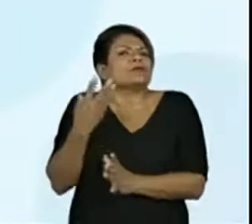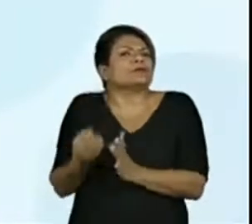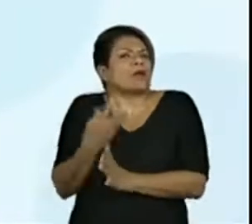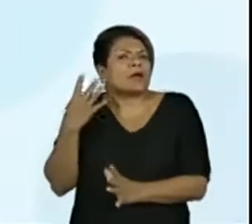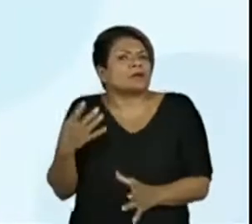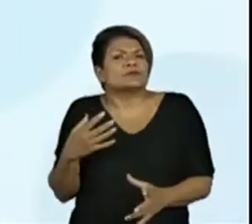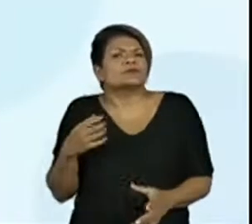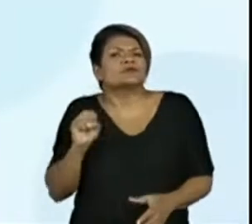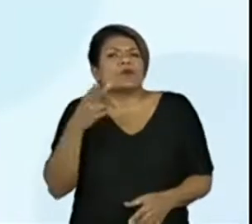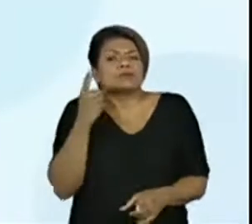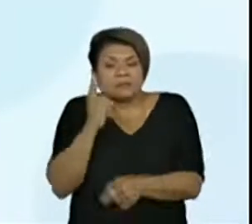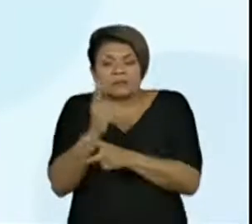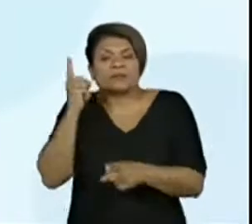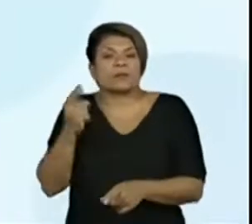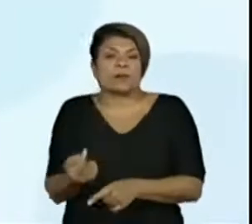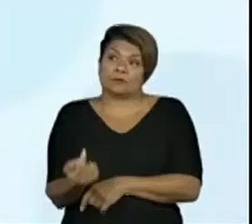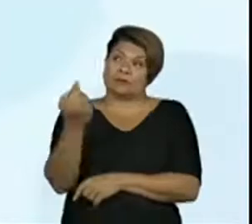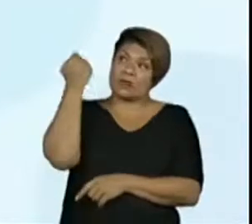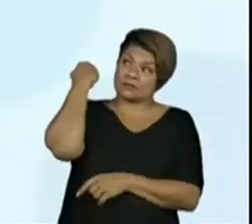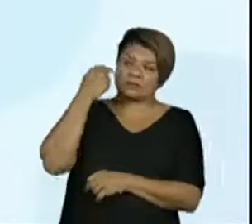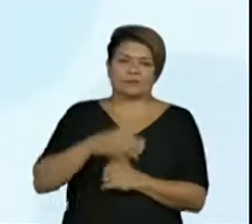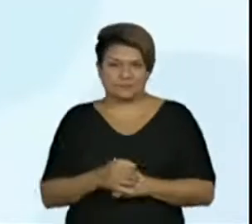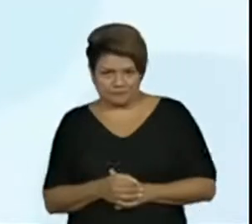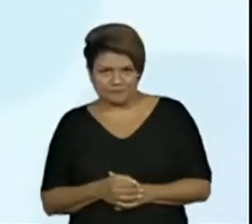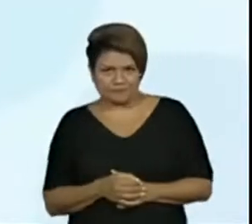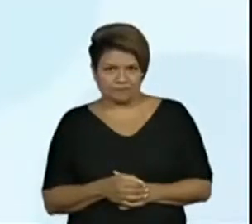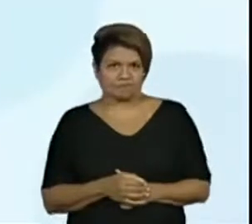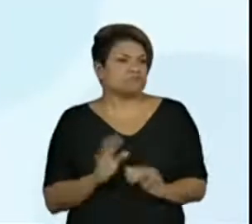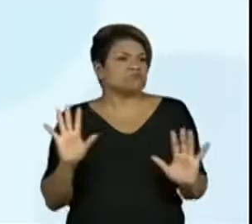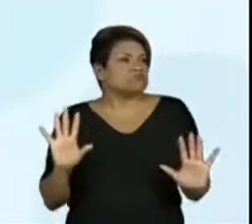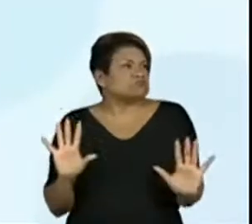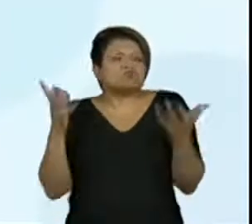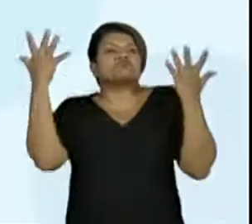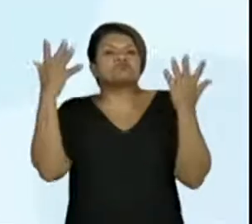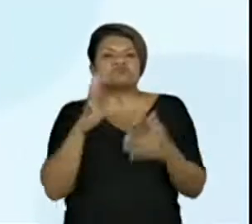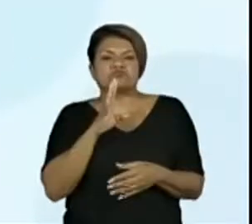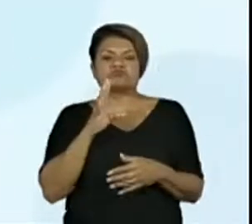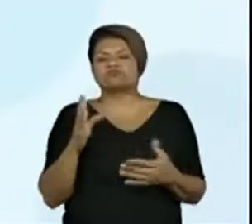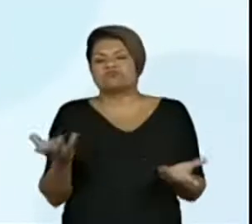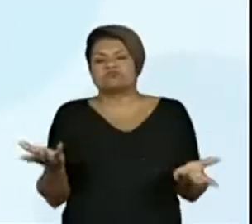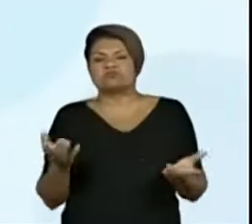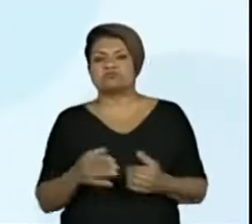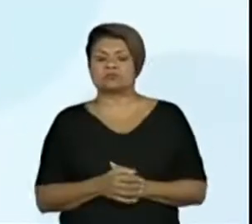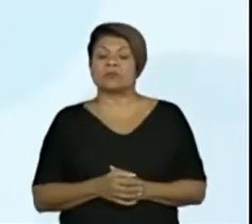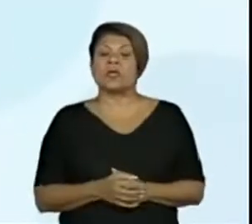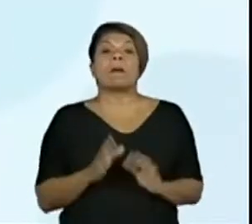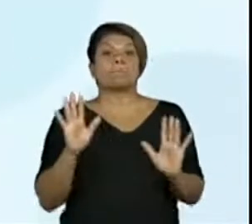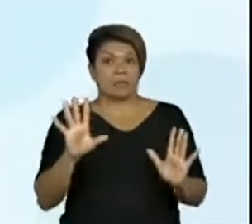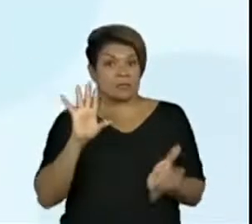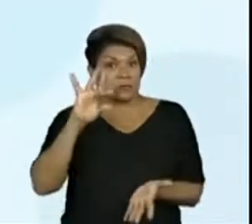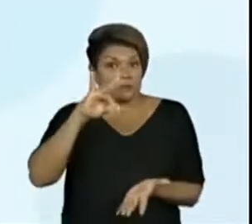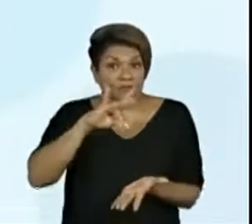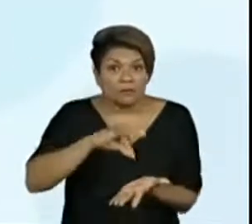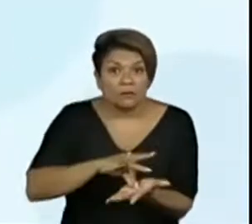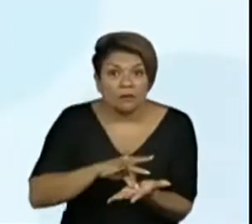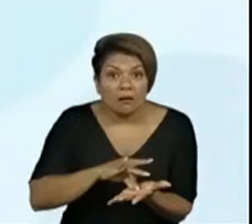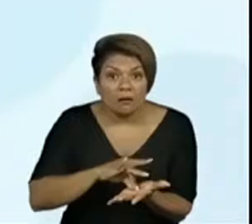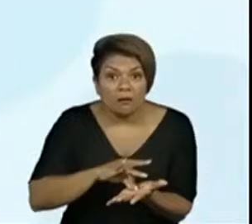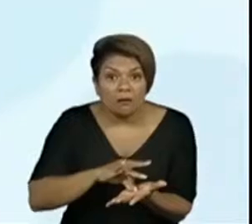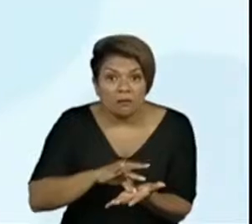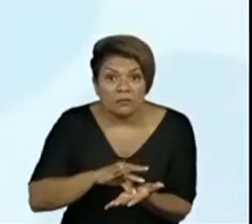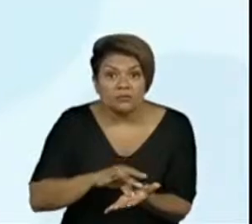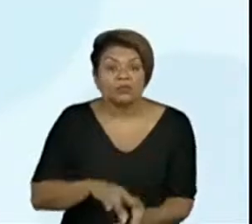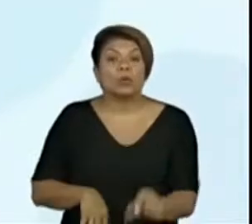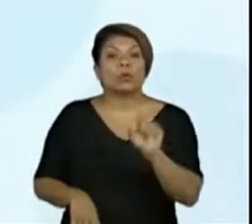ou descobertos no passado, assim, de uma hora para outra. Mas a verdade é que o